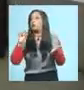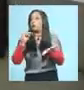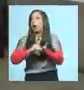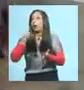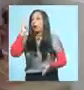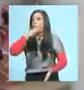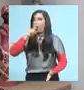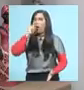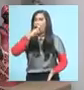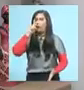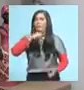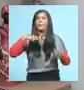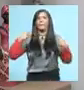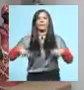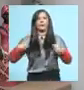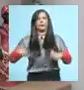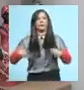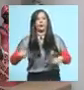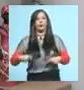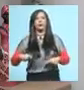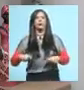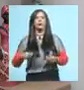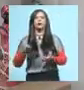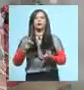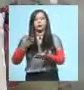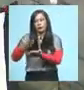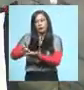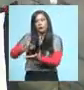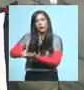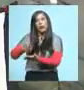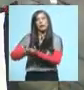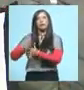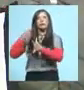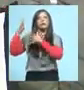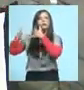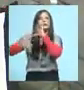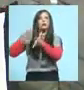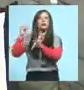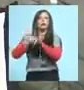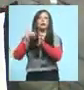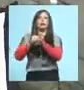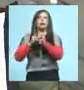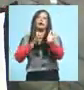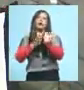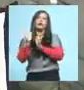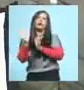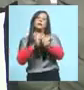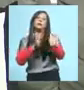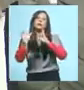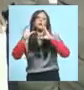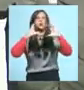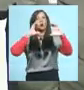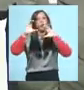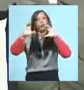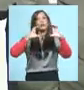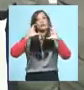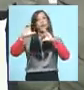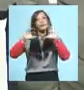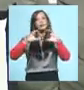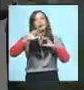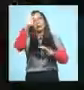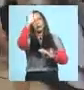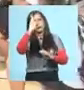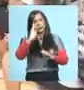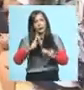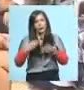recebo. E é necessário que haja realmente tradutores de Libras. Falta acessibilidade comunicacional no